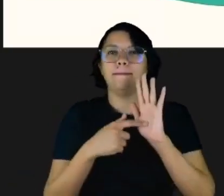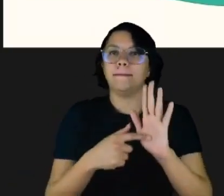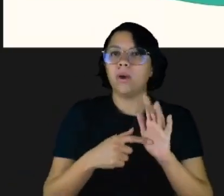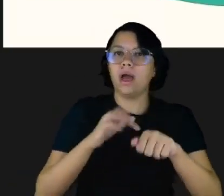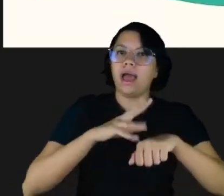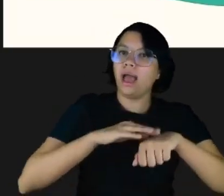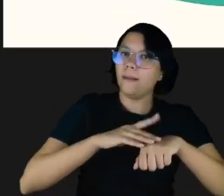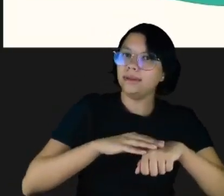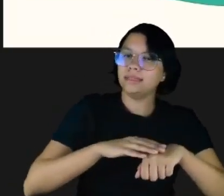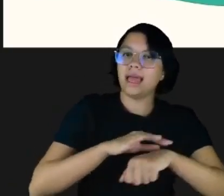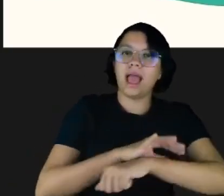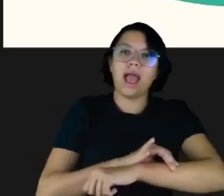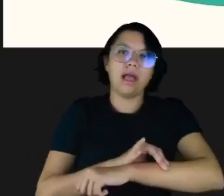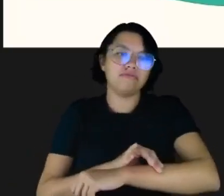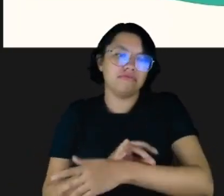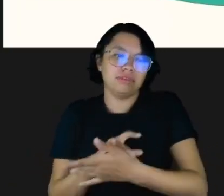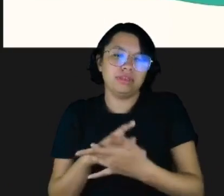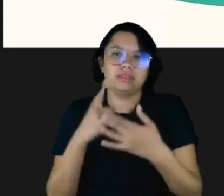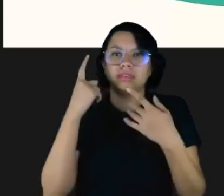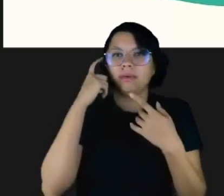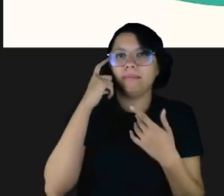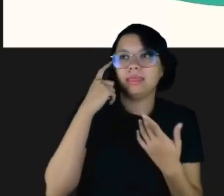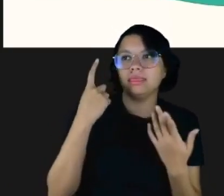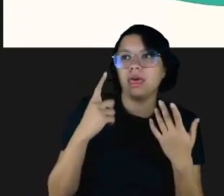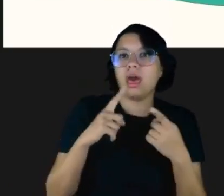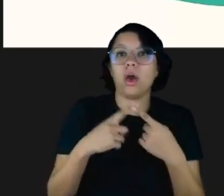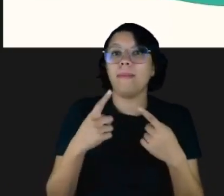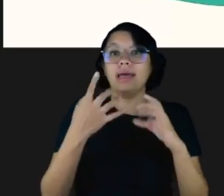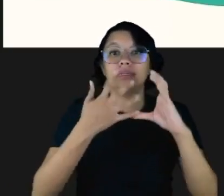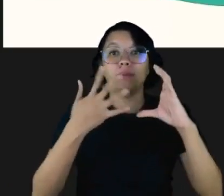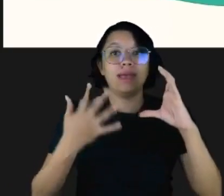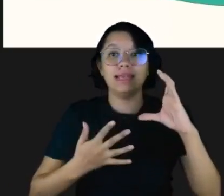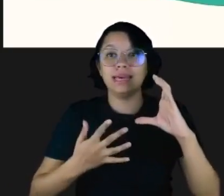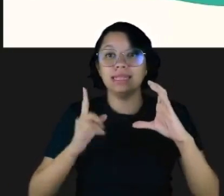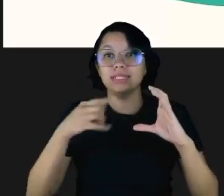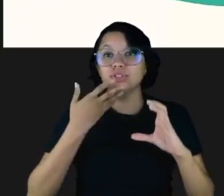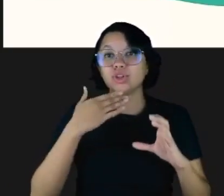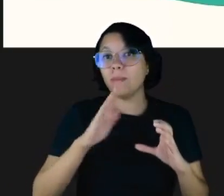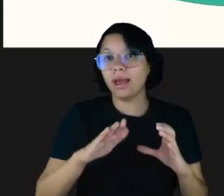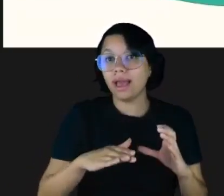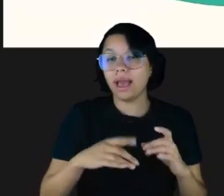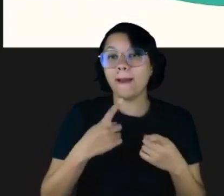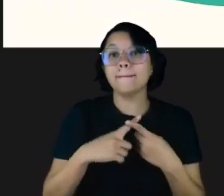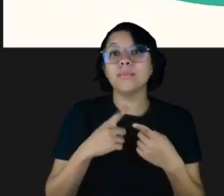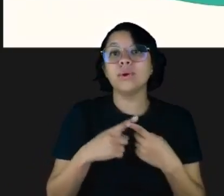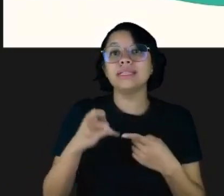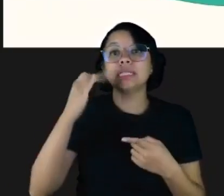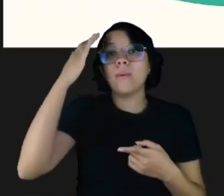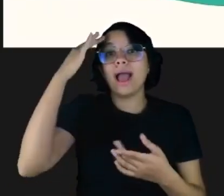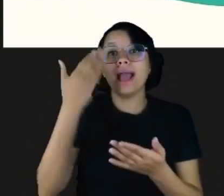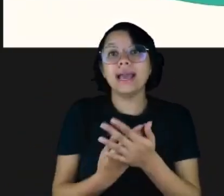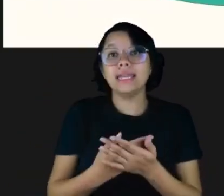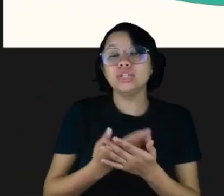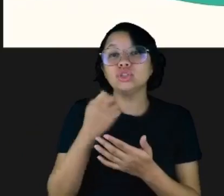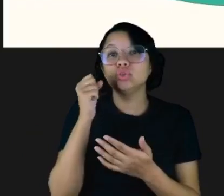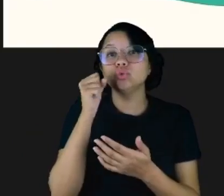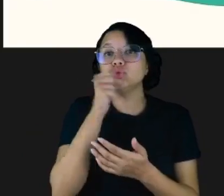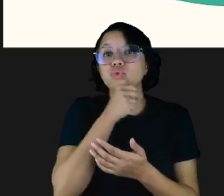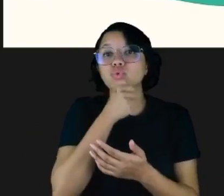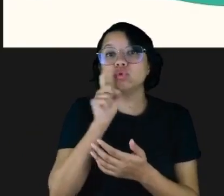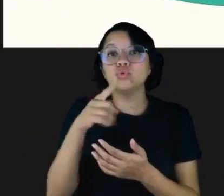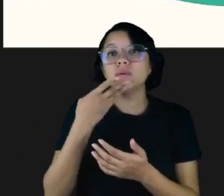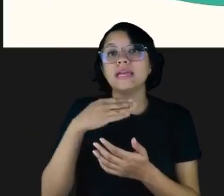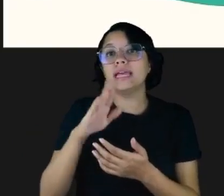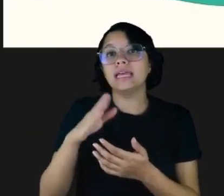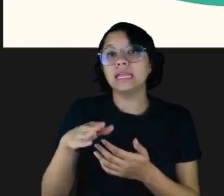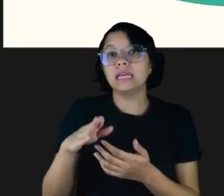debilidades físicas ou mentais, mas isso não caracteriza que é uma criança. Porque se eu acredito que o idoso é criança, eu